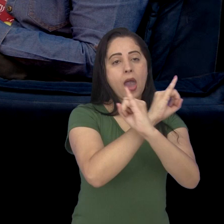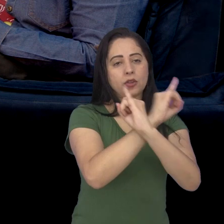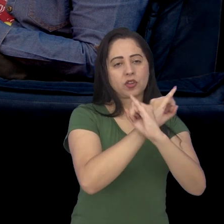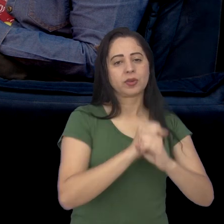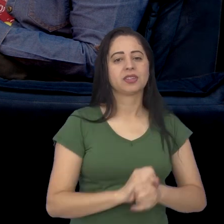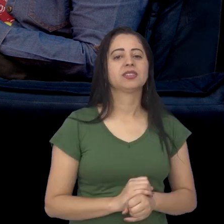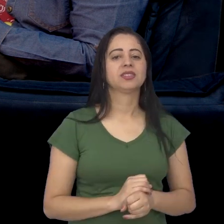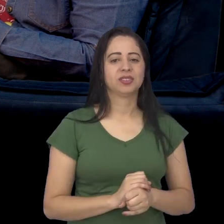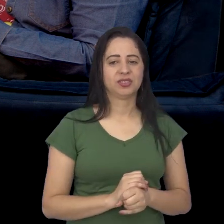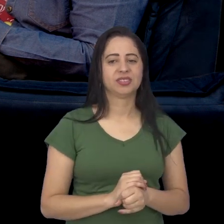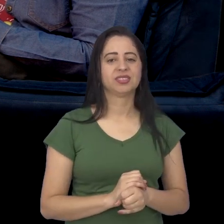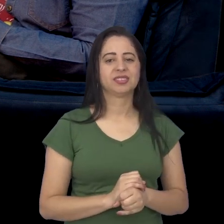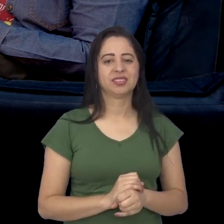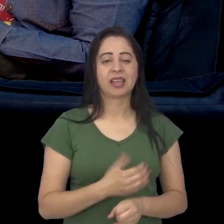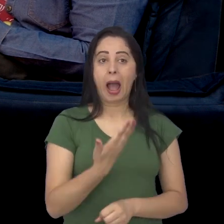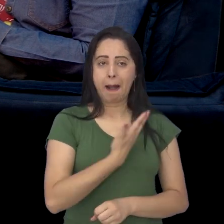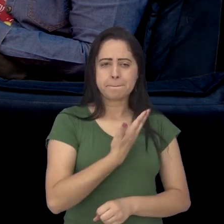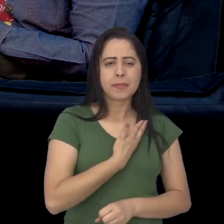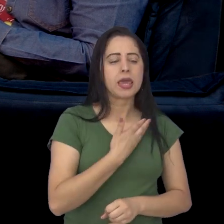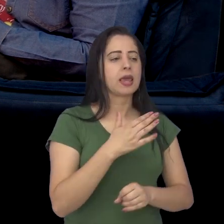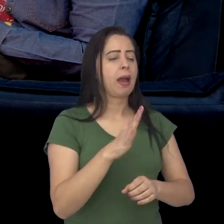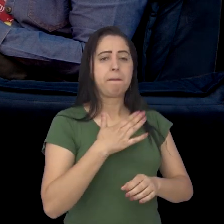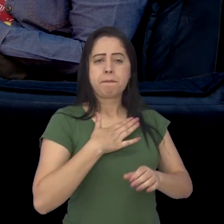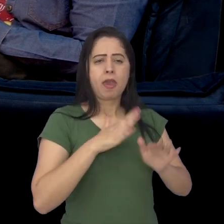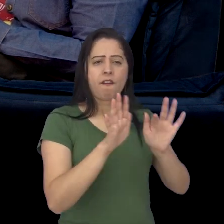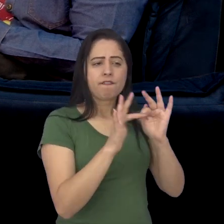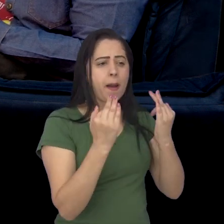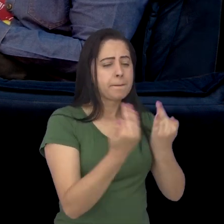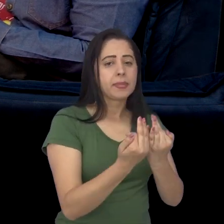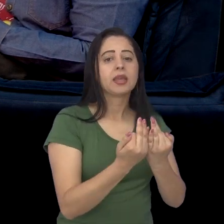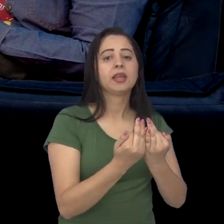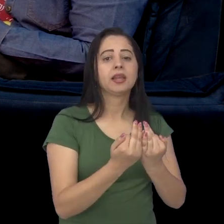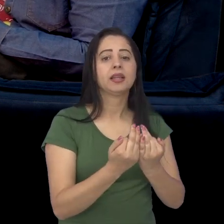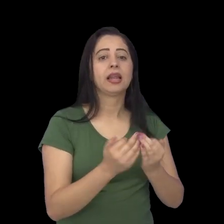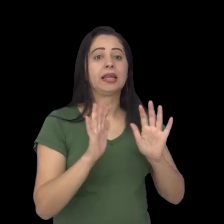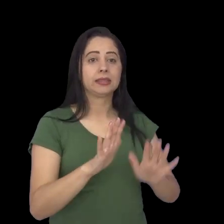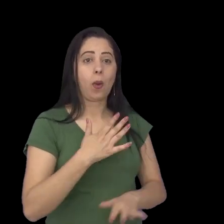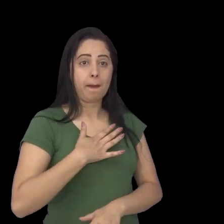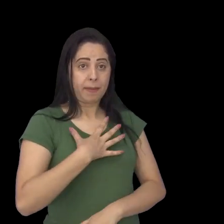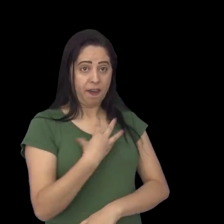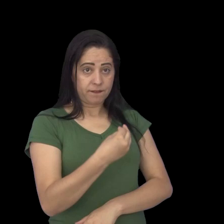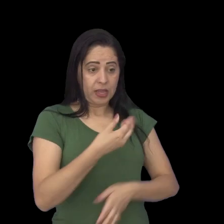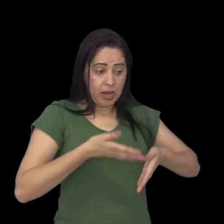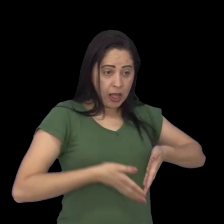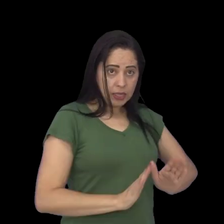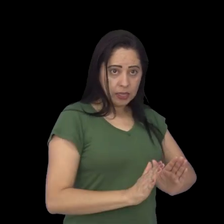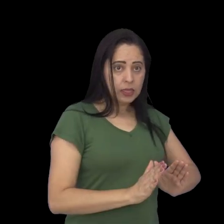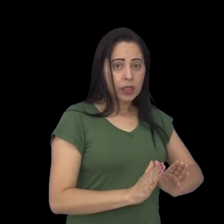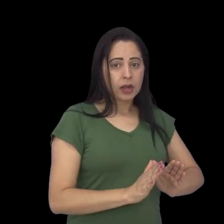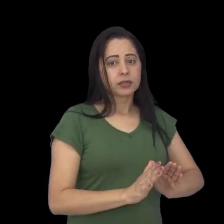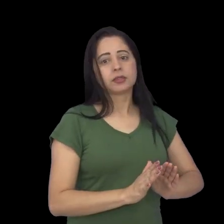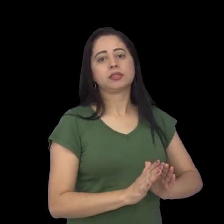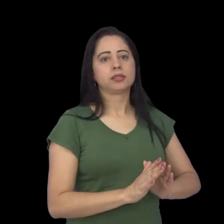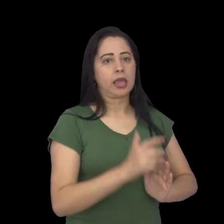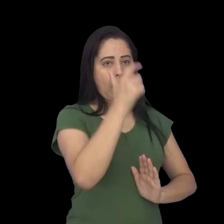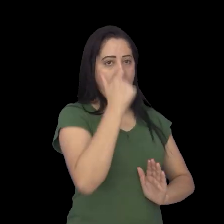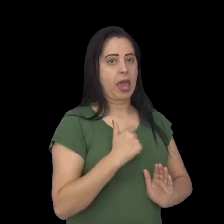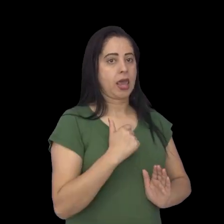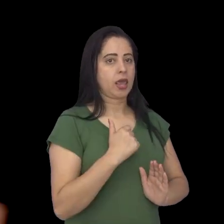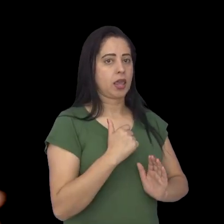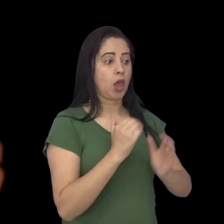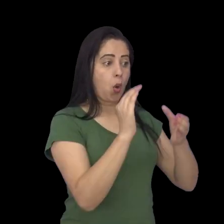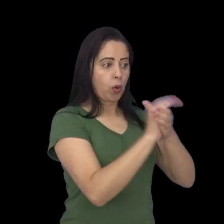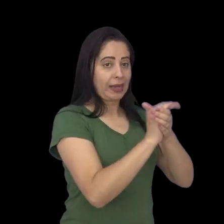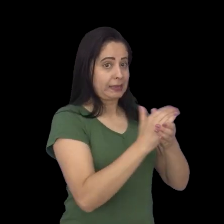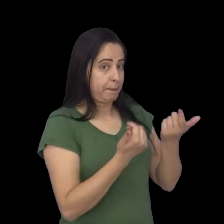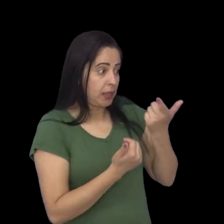Que legal, né? Amiga da família também, todo mundo se conhecia. Inclusive, quando minha filha nasceu, eu estava com o pai da minha filha indo,